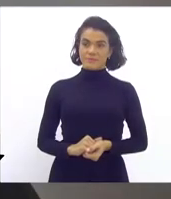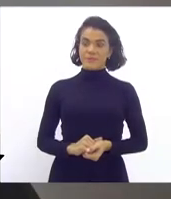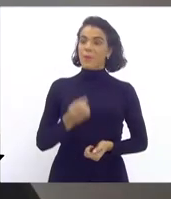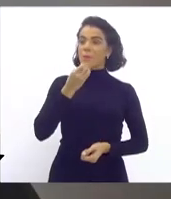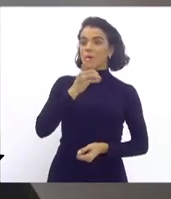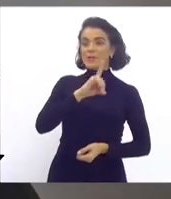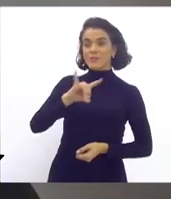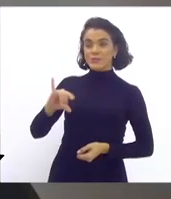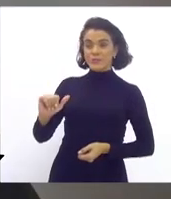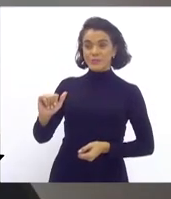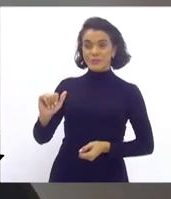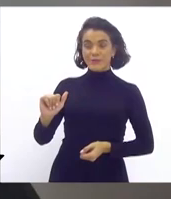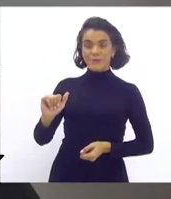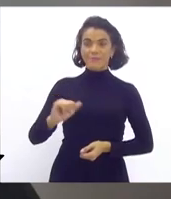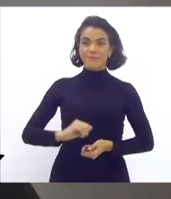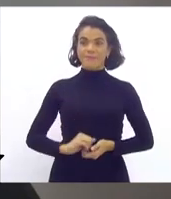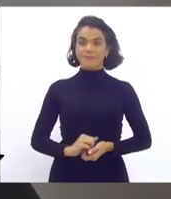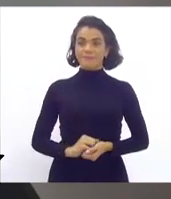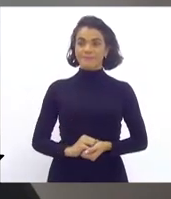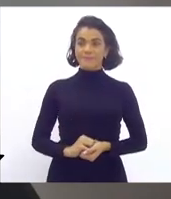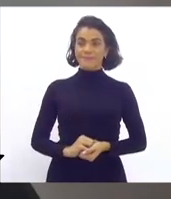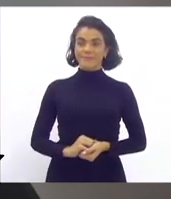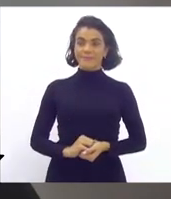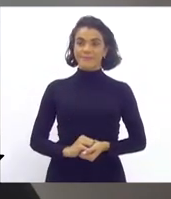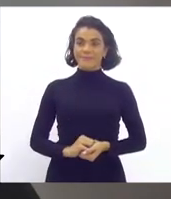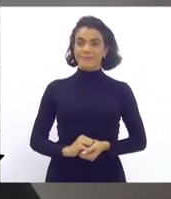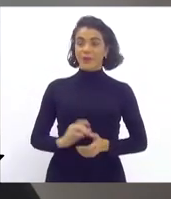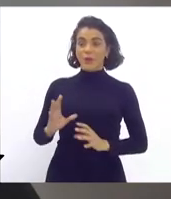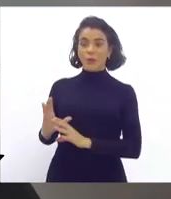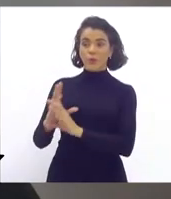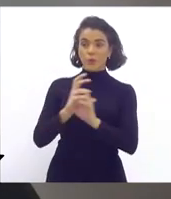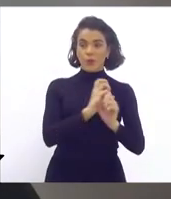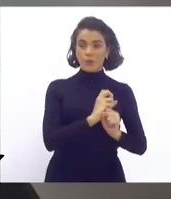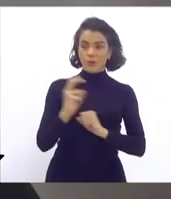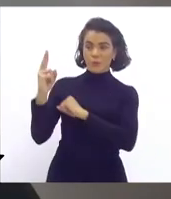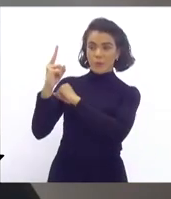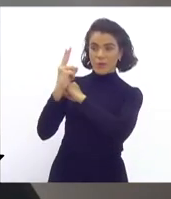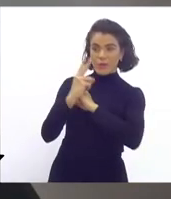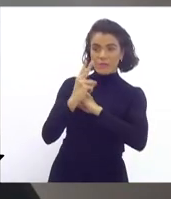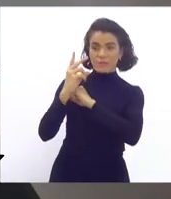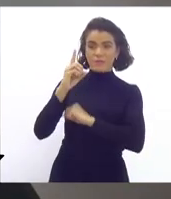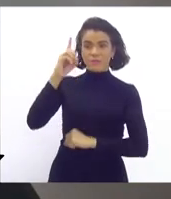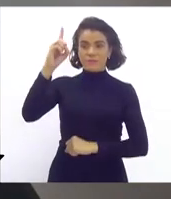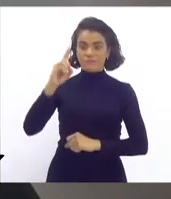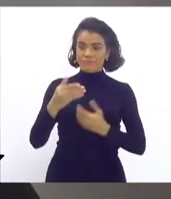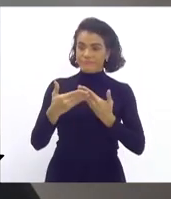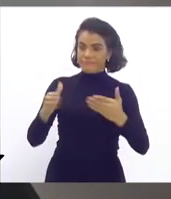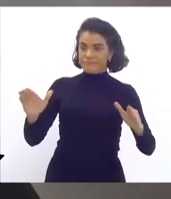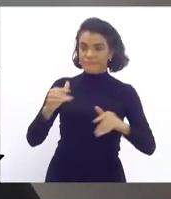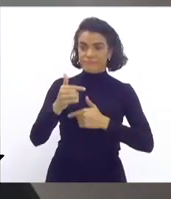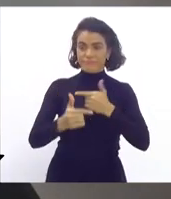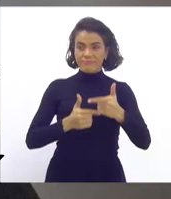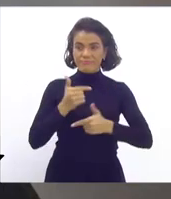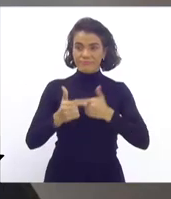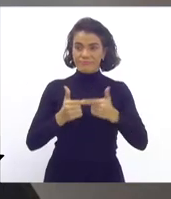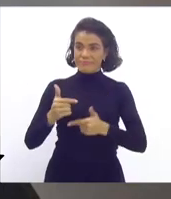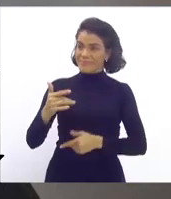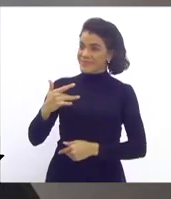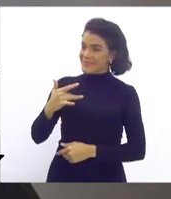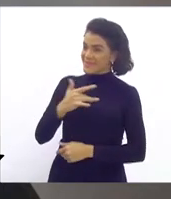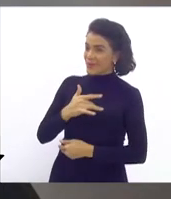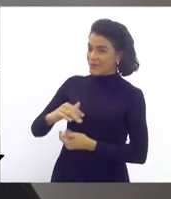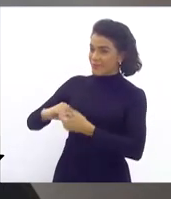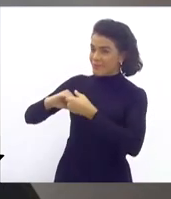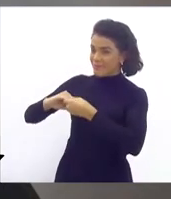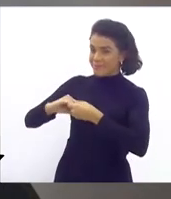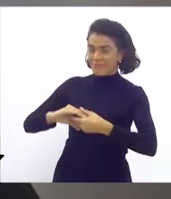Bom dia tá vendo número legal sobre a proteção de Deus declaras trabalhos saúde Deputado Tande Vieira